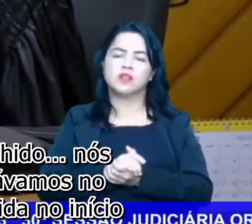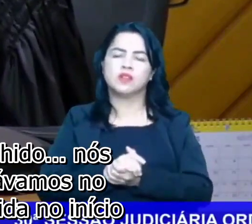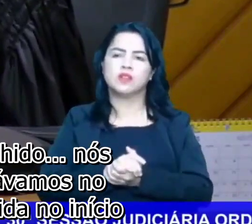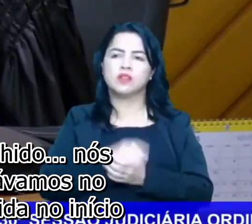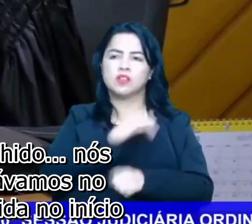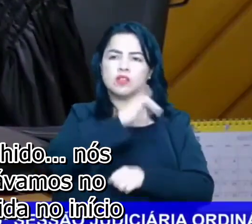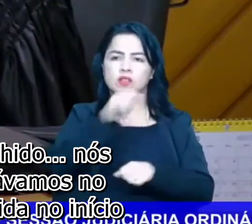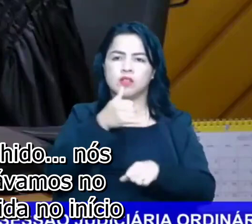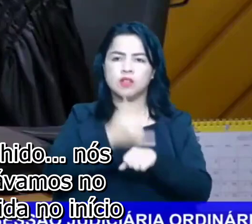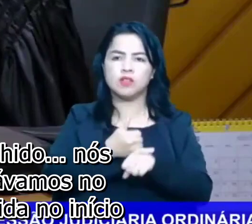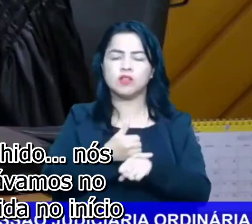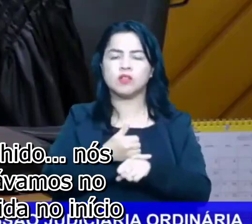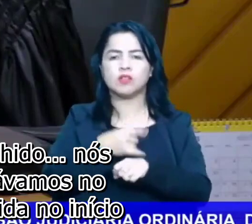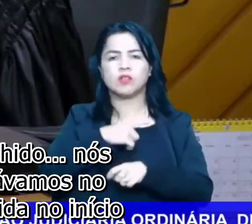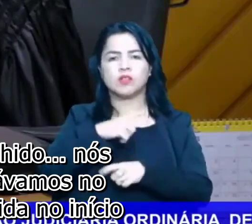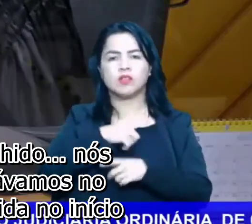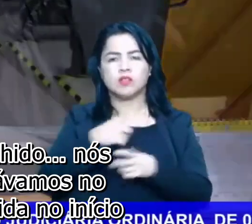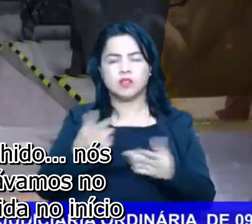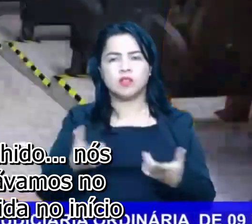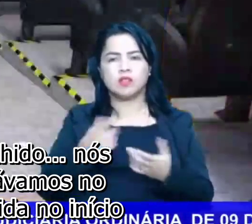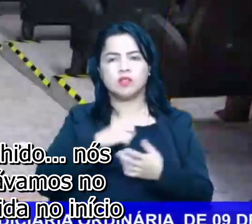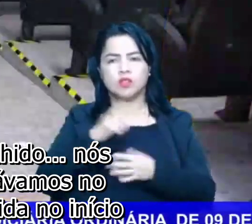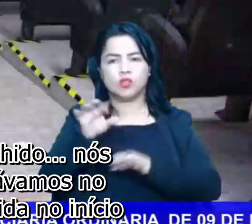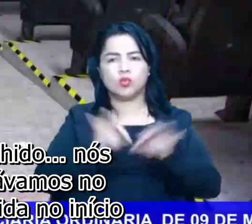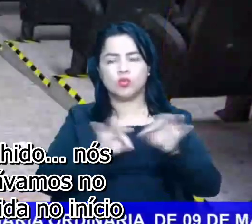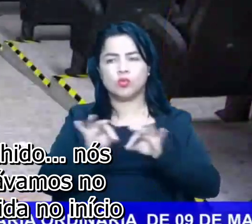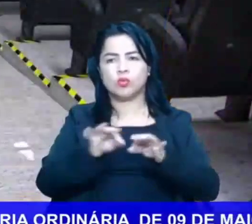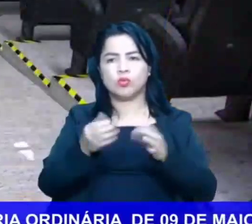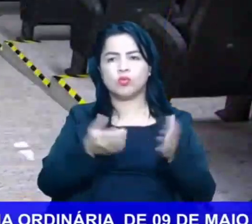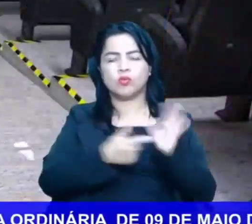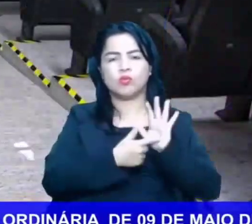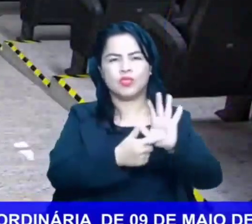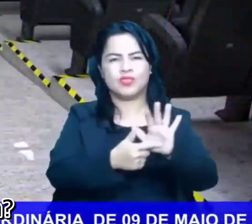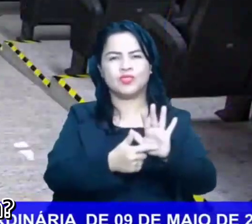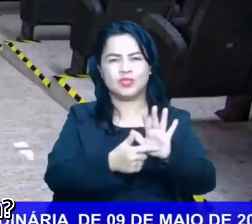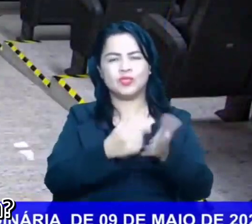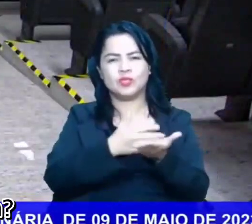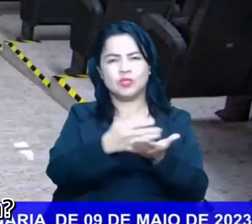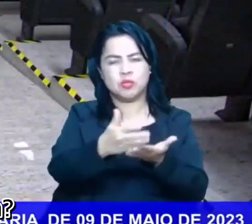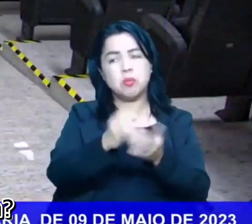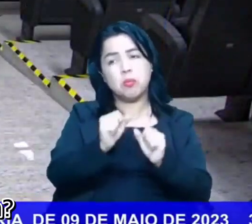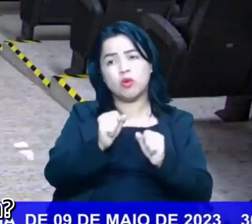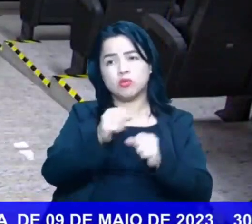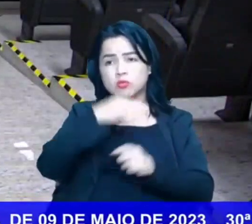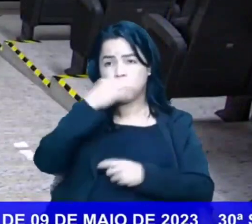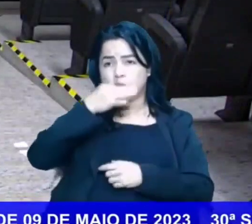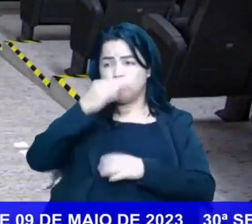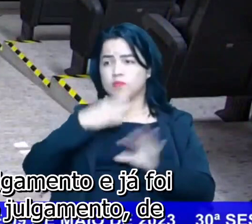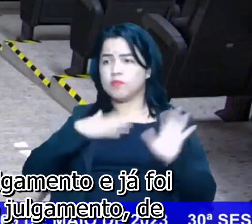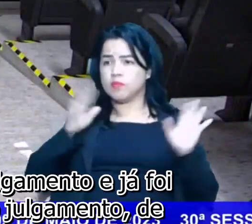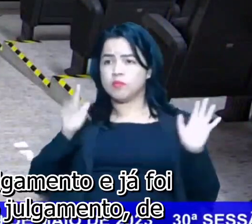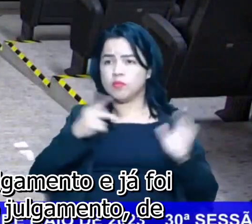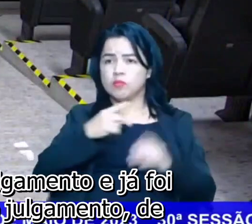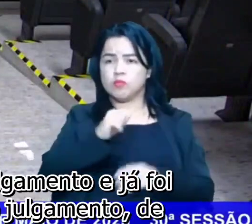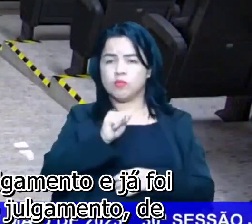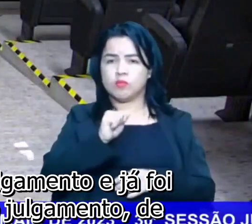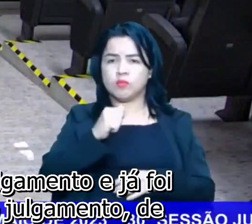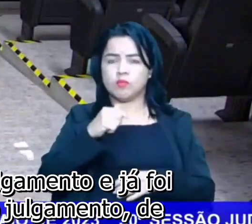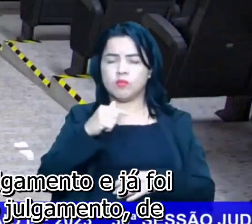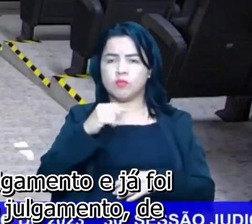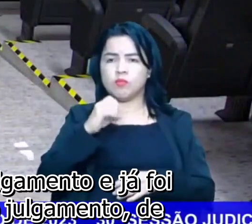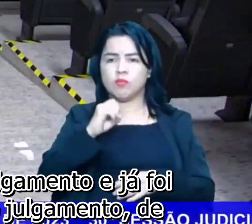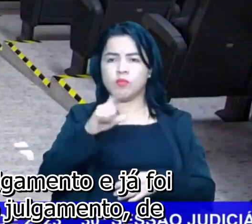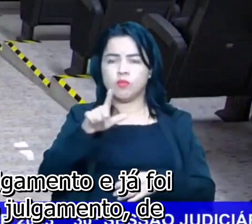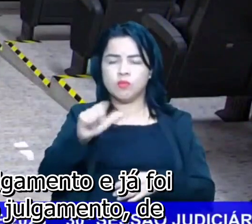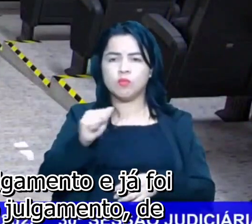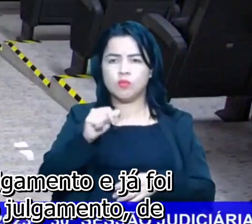da ação. Era a questão de ordem foi trazida no início. Eu posso sugerir uma coisa, doutora Paola? A gente vota, como o doutor